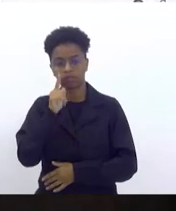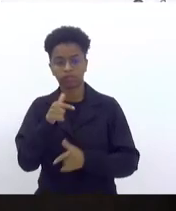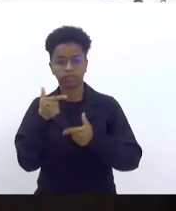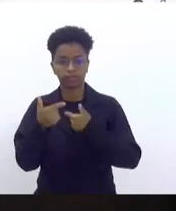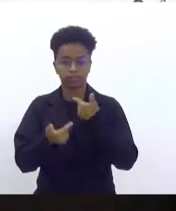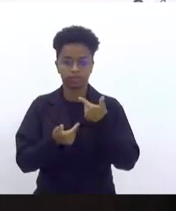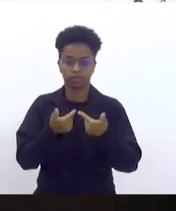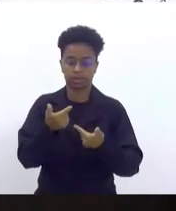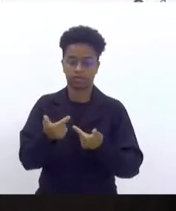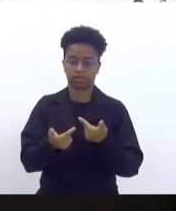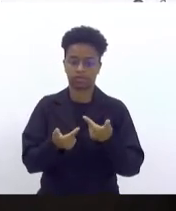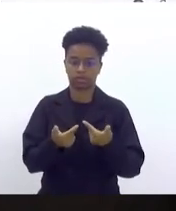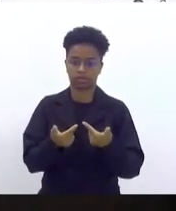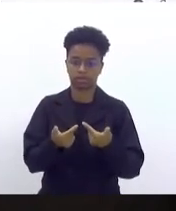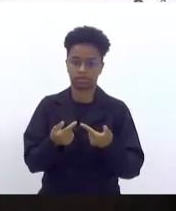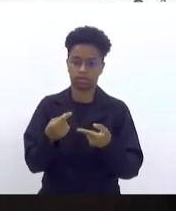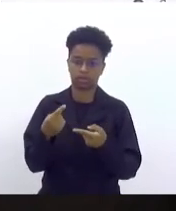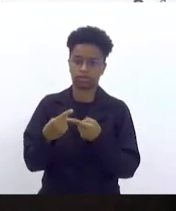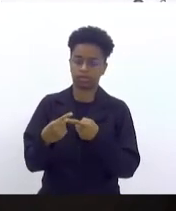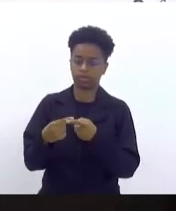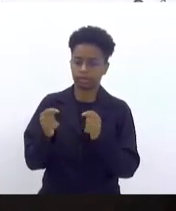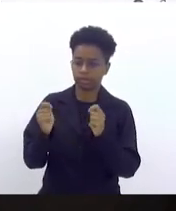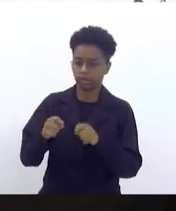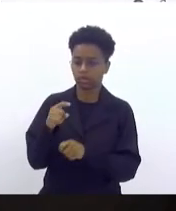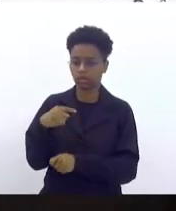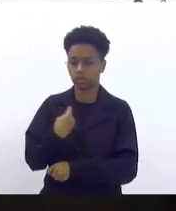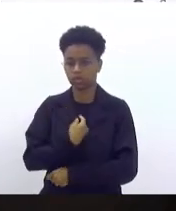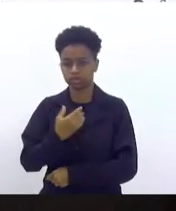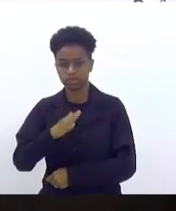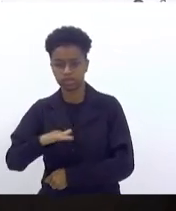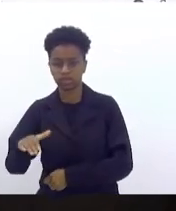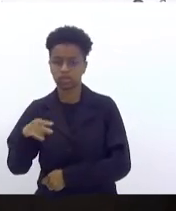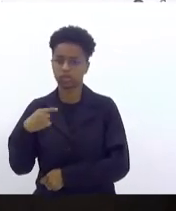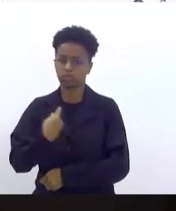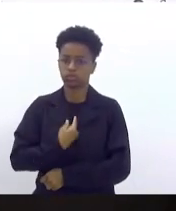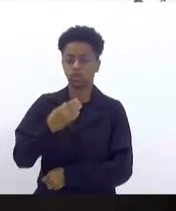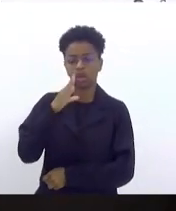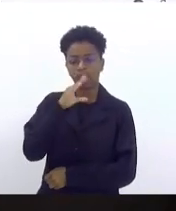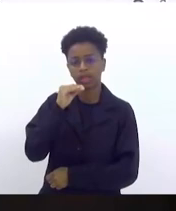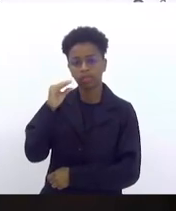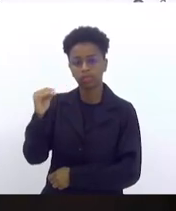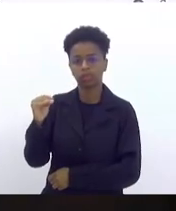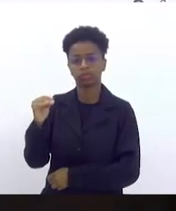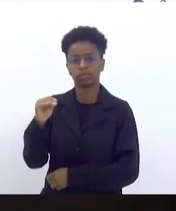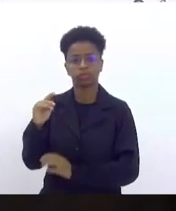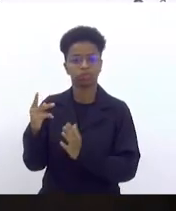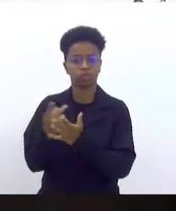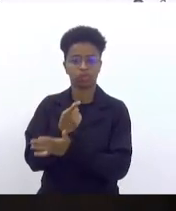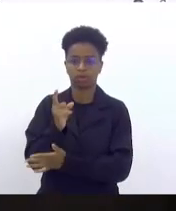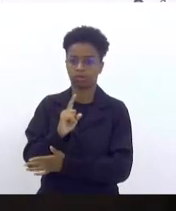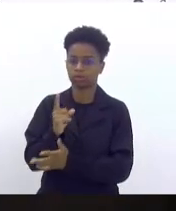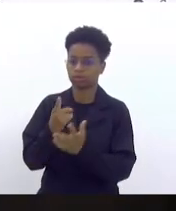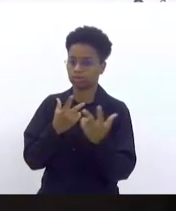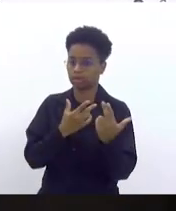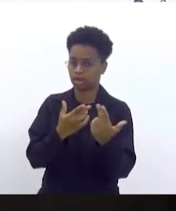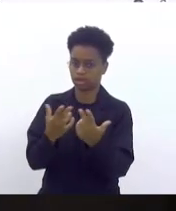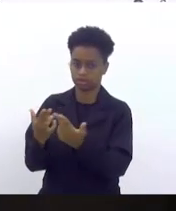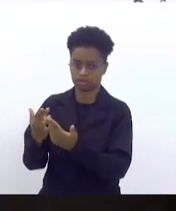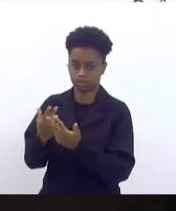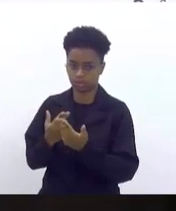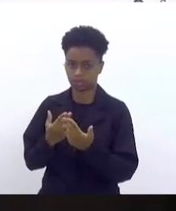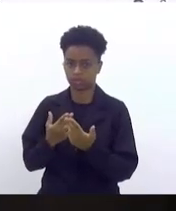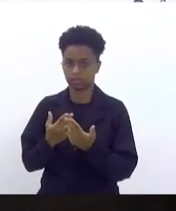para que as nossas crianças os nossos adolescentes não cheguem a essa situação